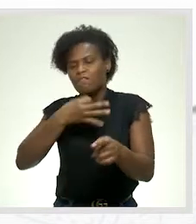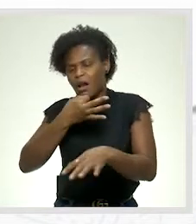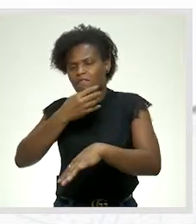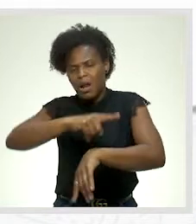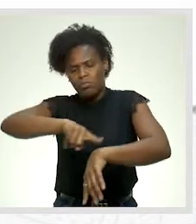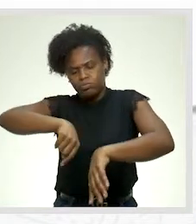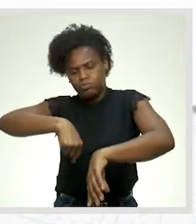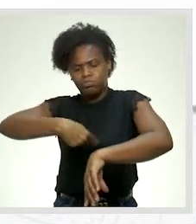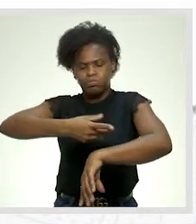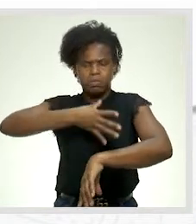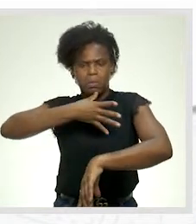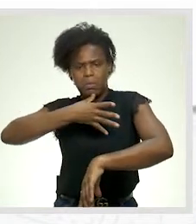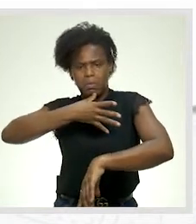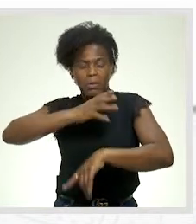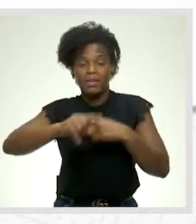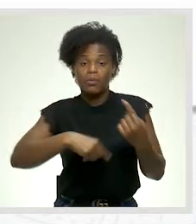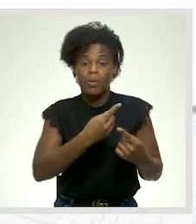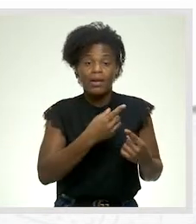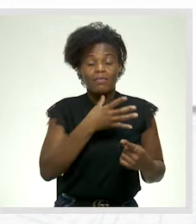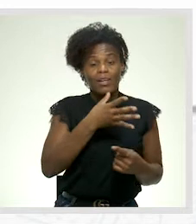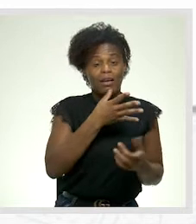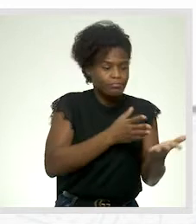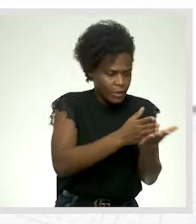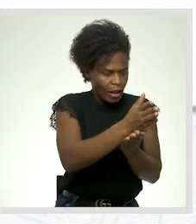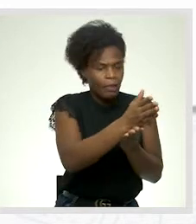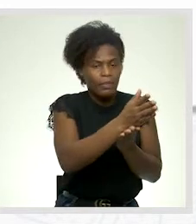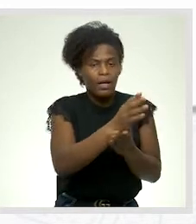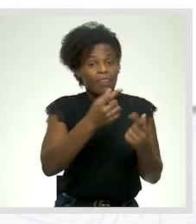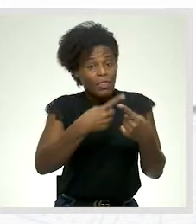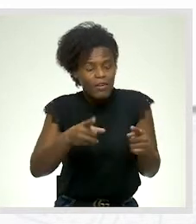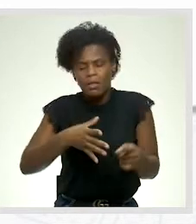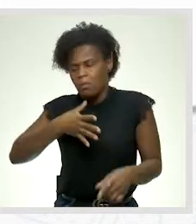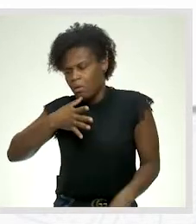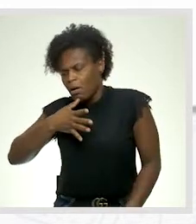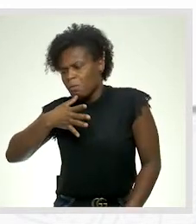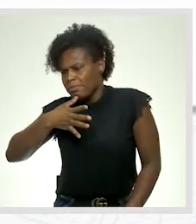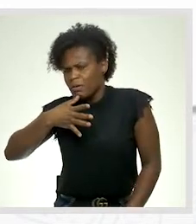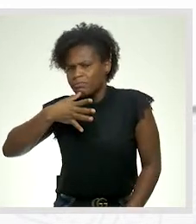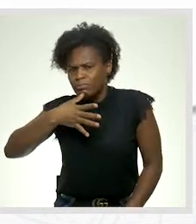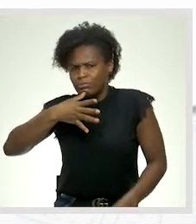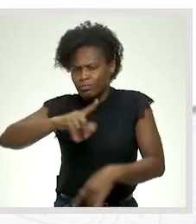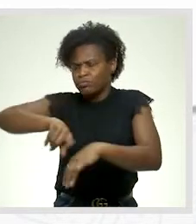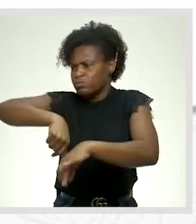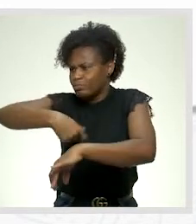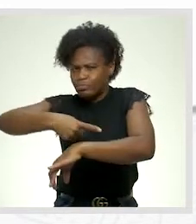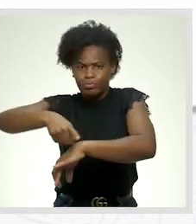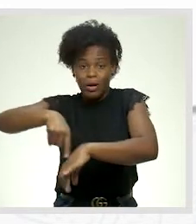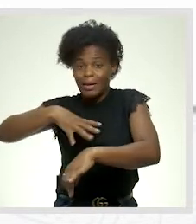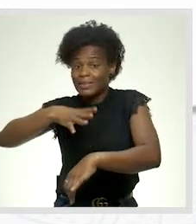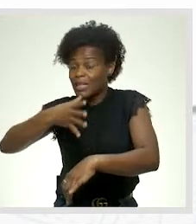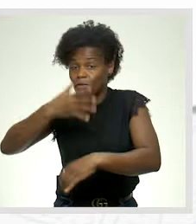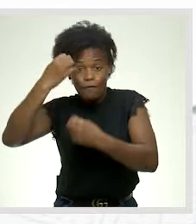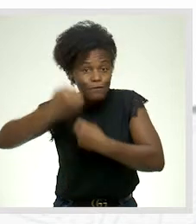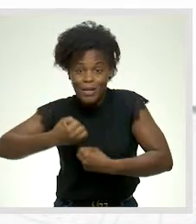afirmação direta é diferente de estar a dar voltas no sentido de não estar firme e nem